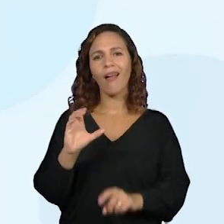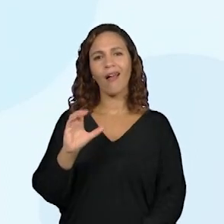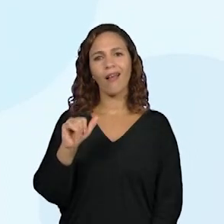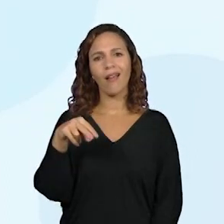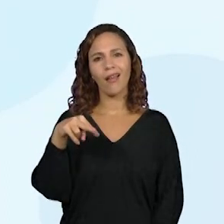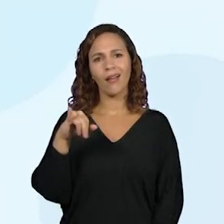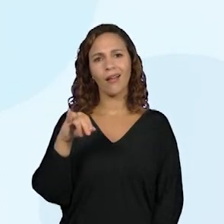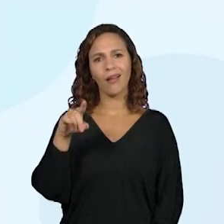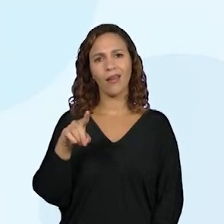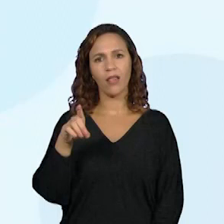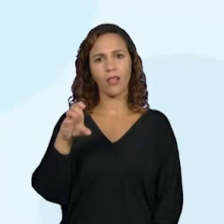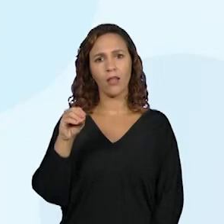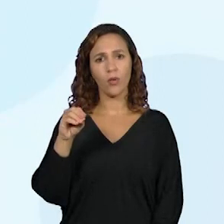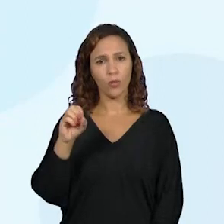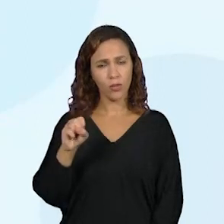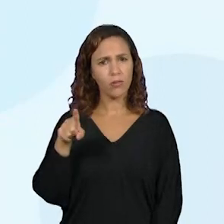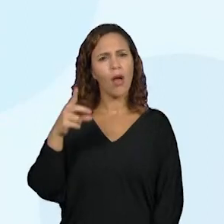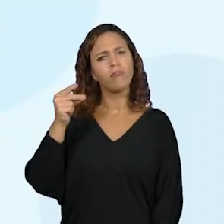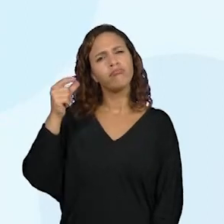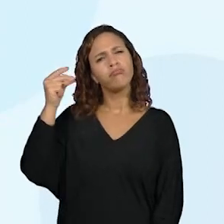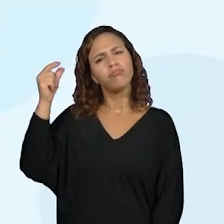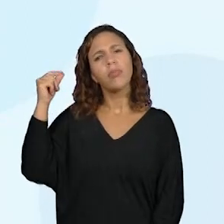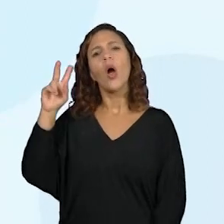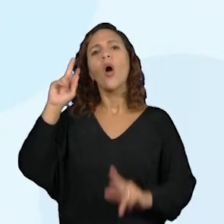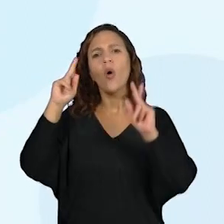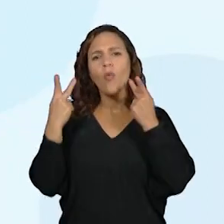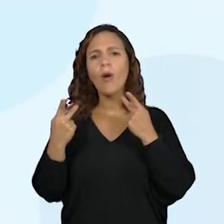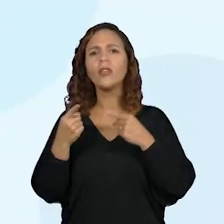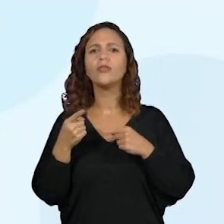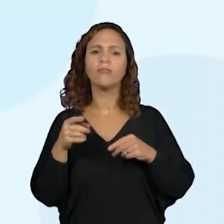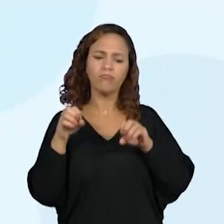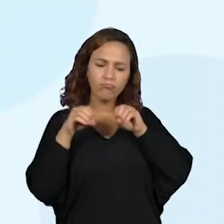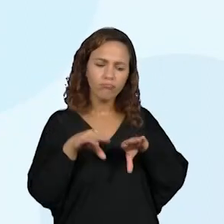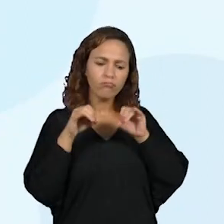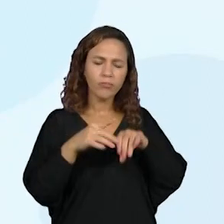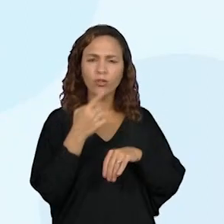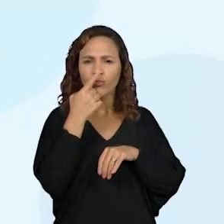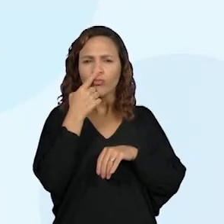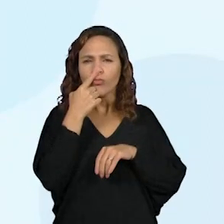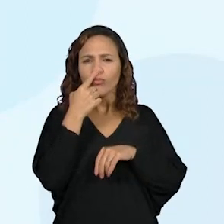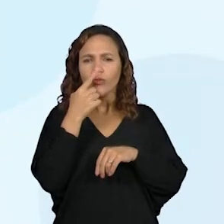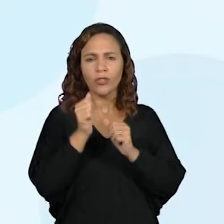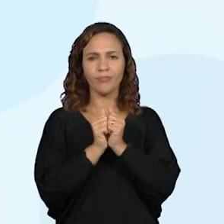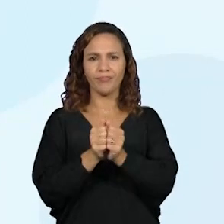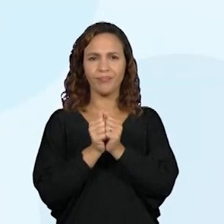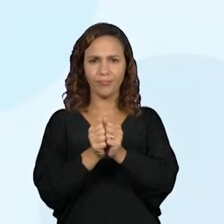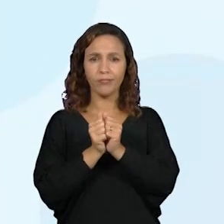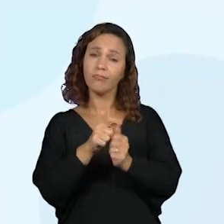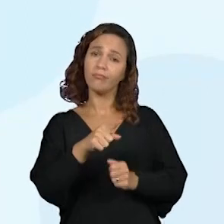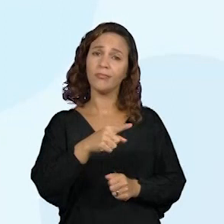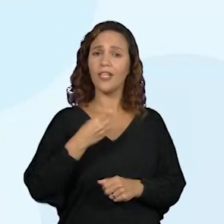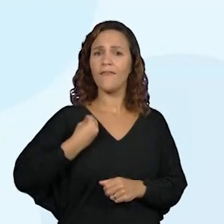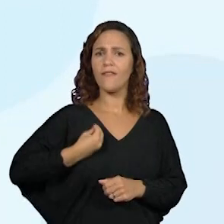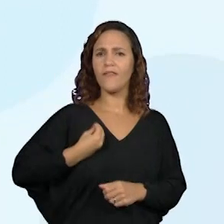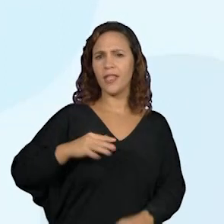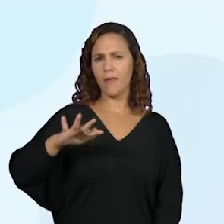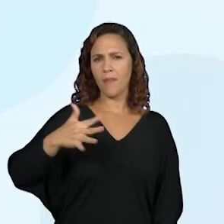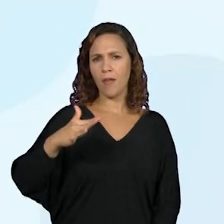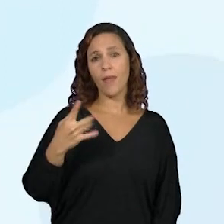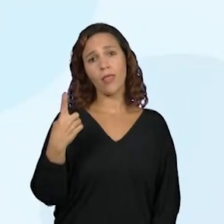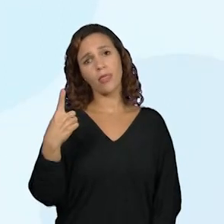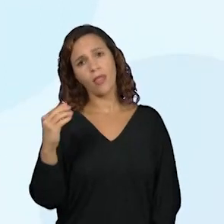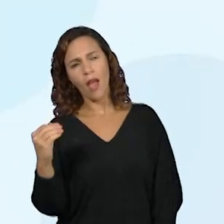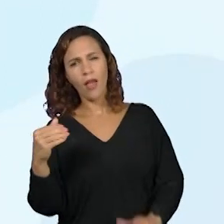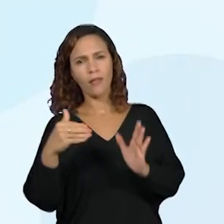o mais antigo animal domesticado pelo ser humano e com expectativa de vida que varia entre 10 e 20 anos